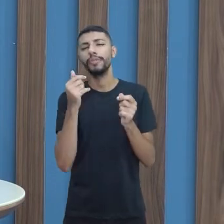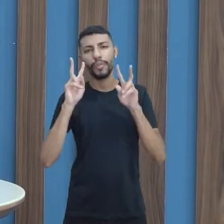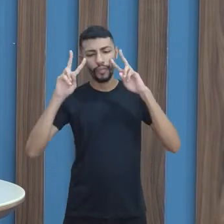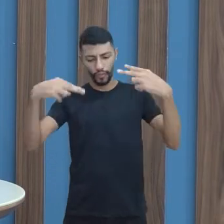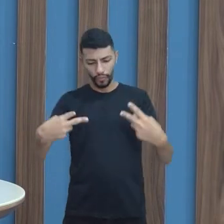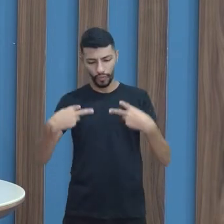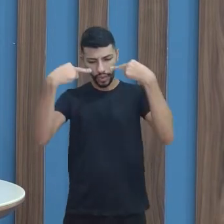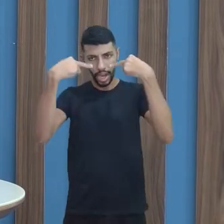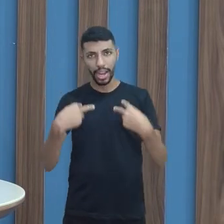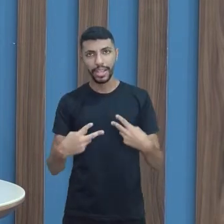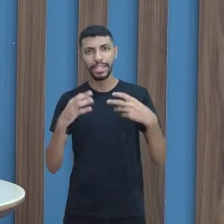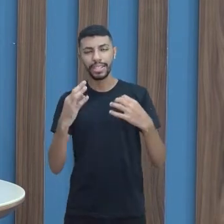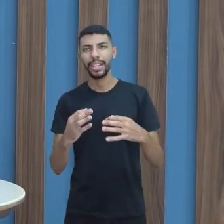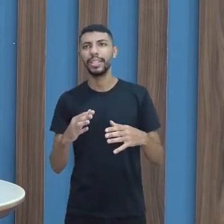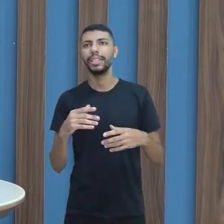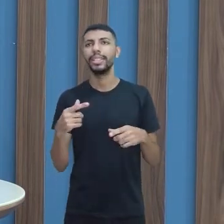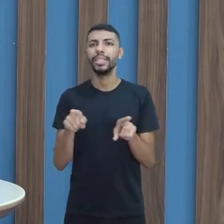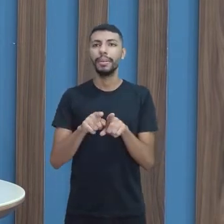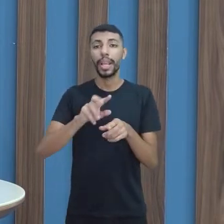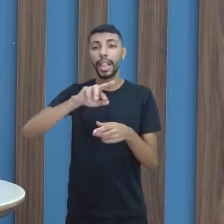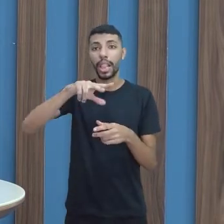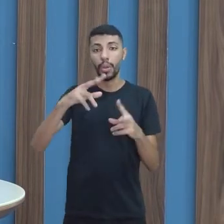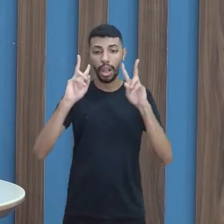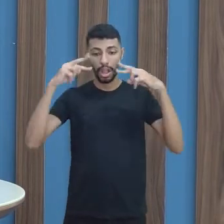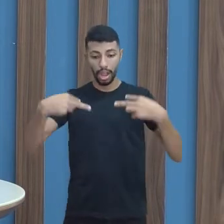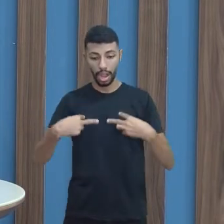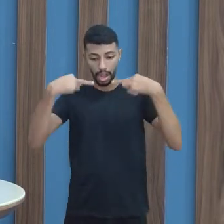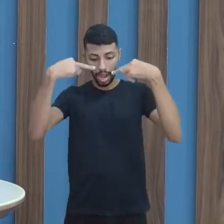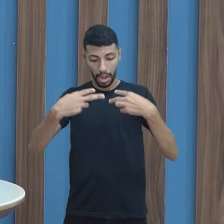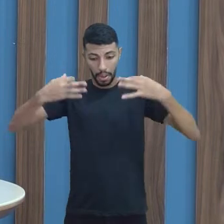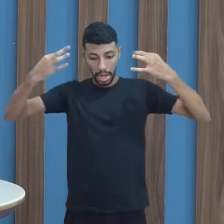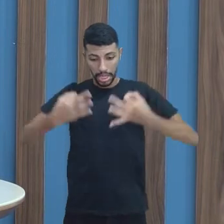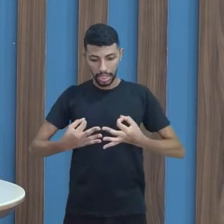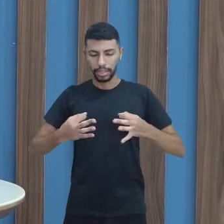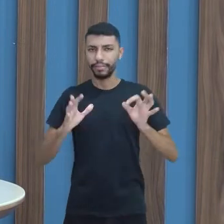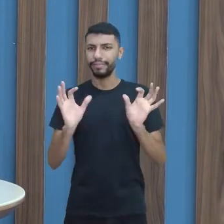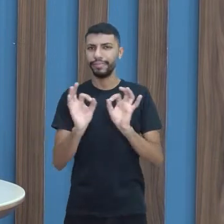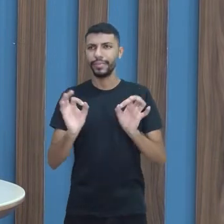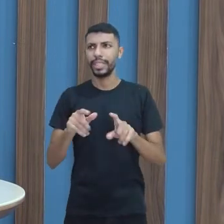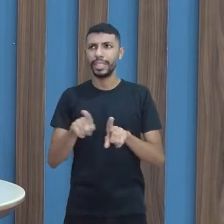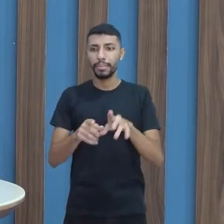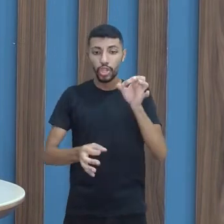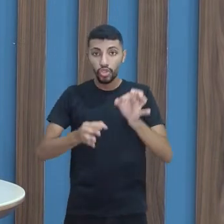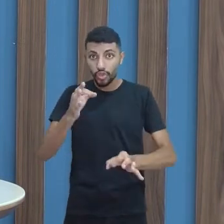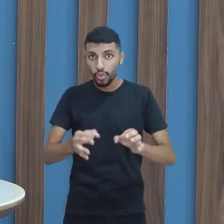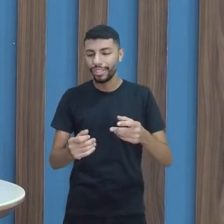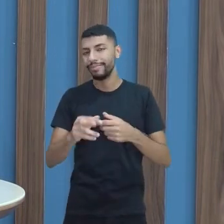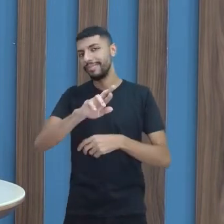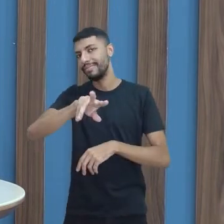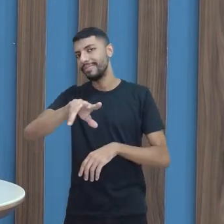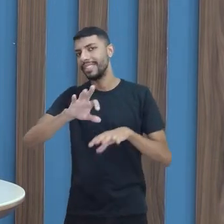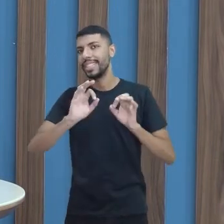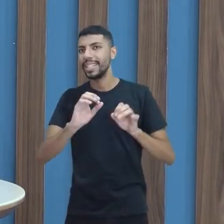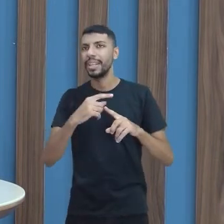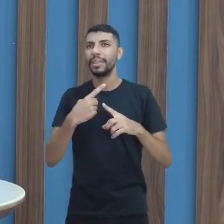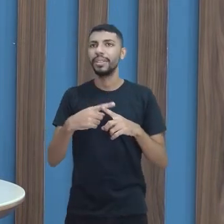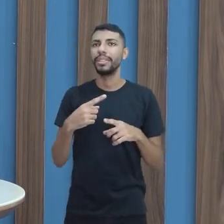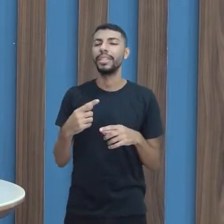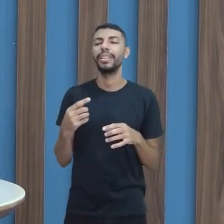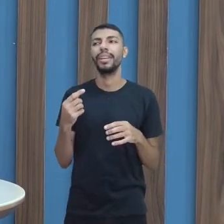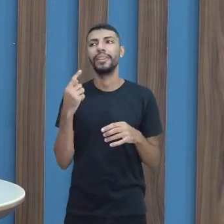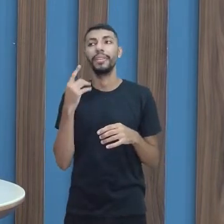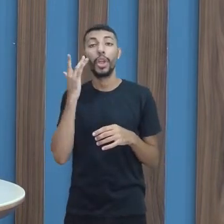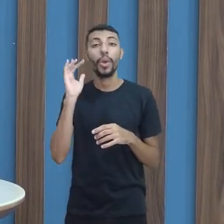que essa visão ela não é exata e nem sempre muito justa, né? Como você estava falando. Às vezes, eu acho que você